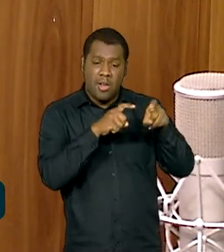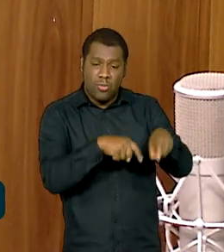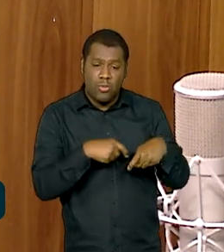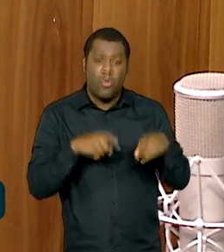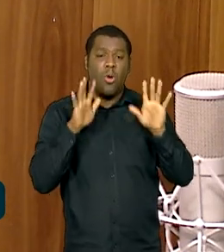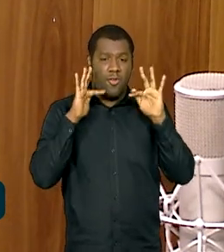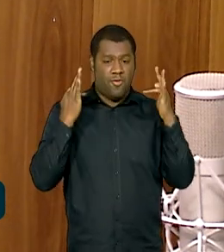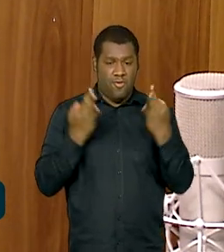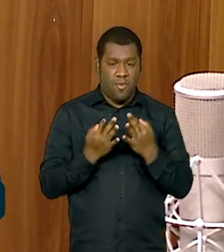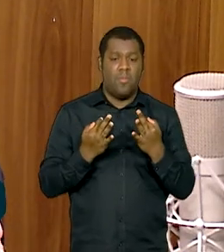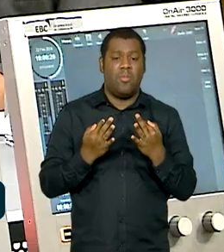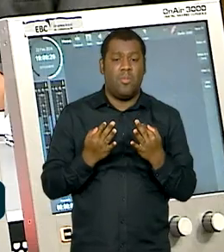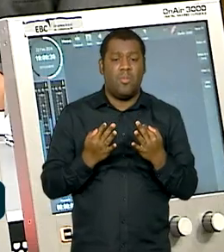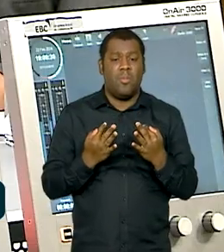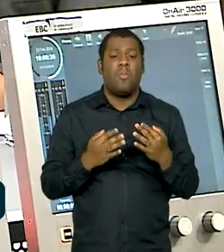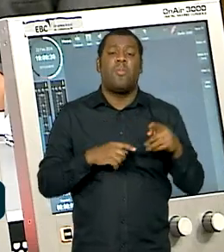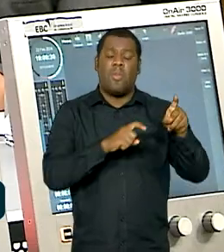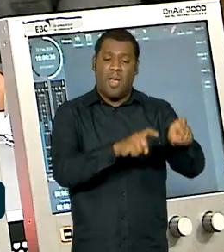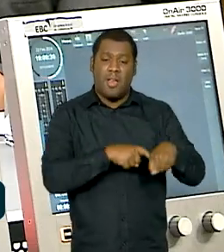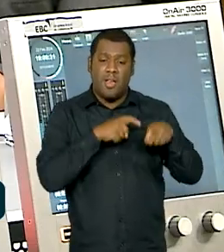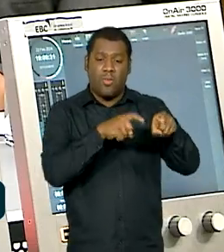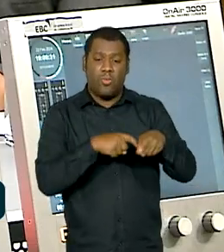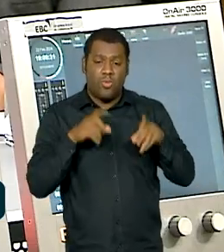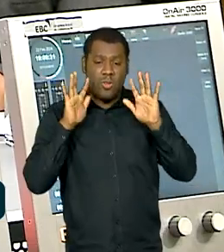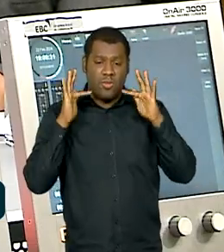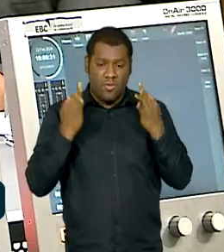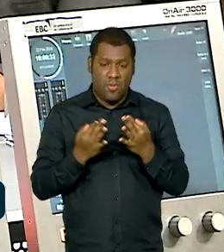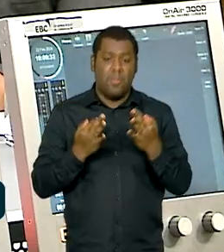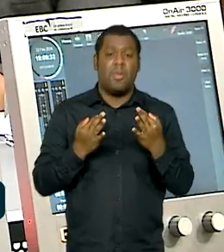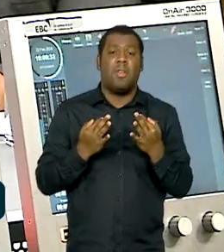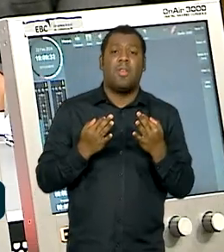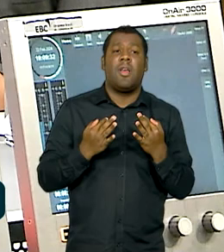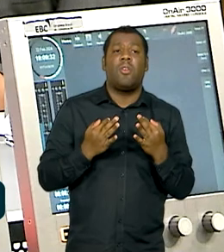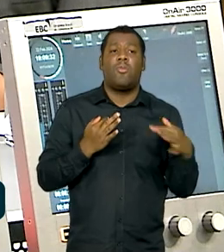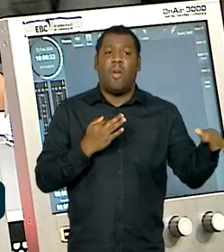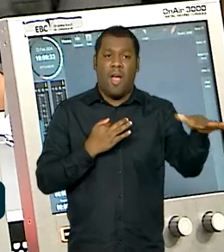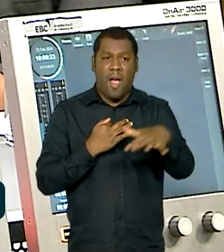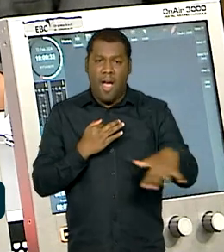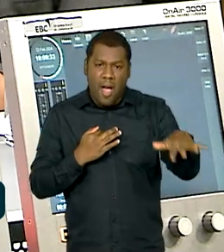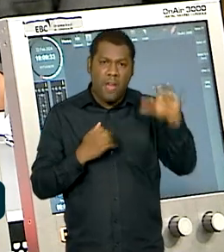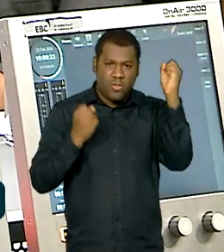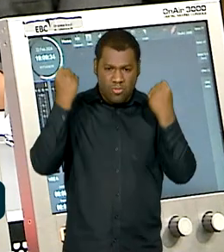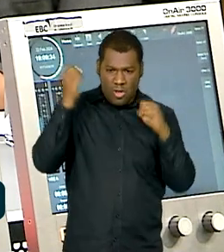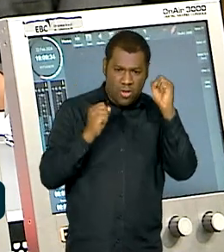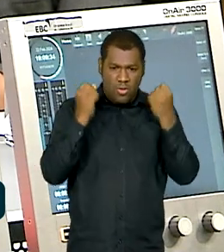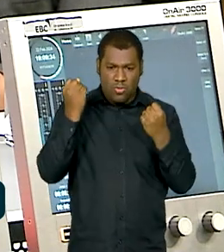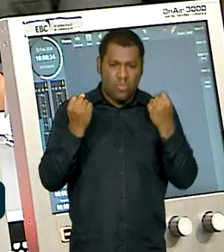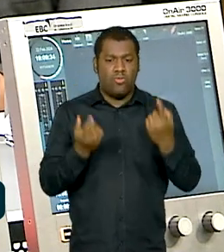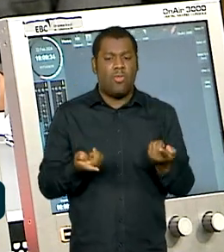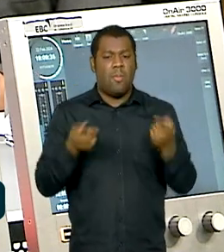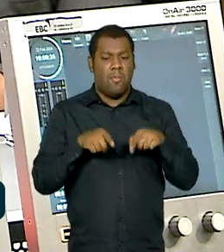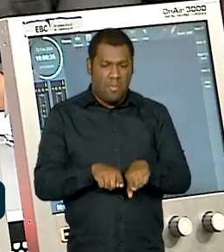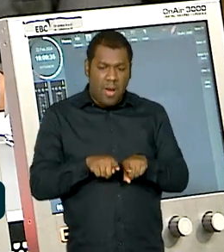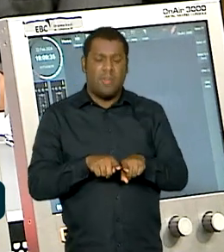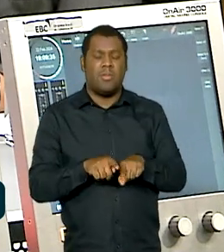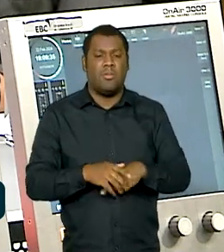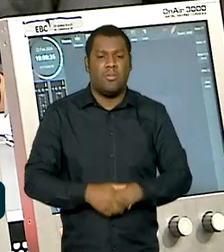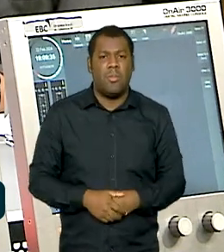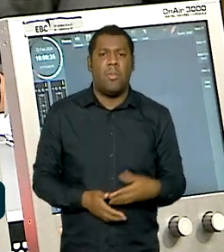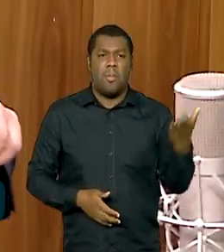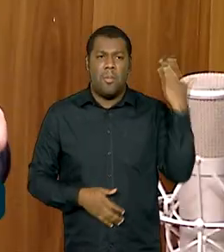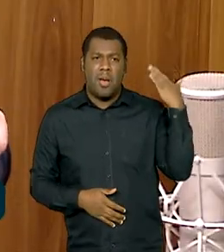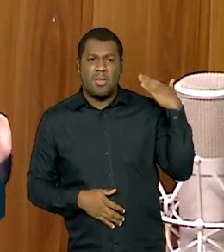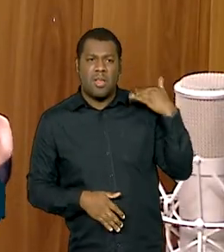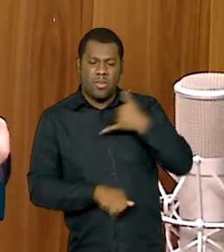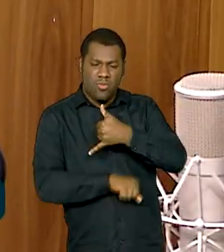agricultores familiares nessa grande indústria que que antigamente é importante lembrar o o o o óleo